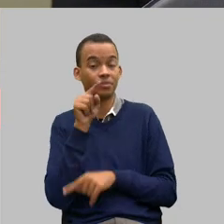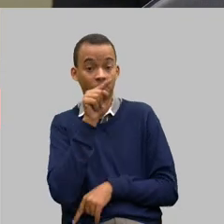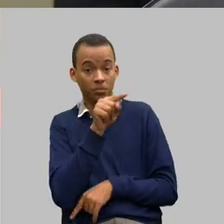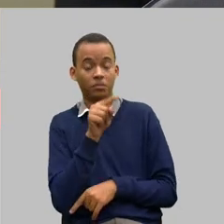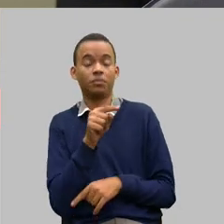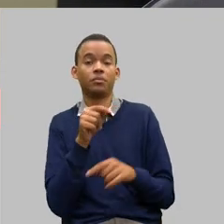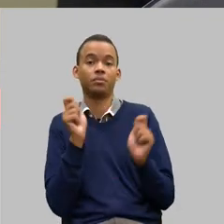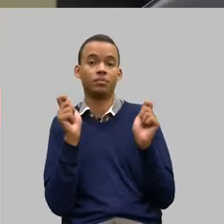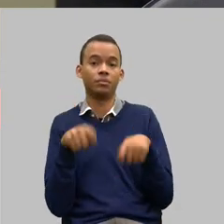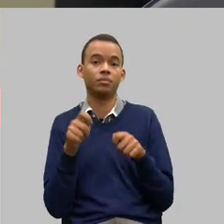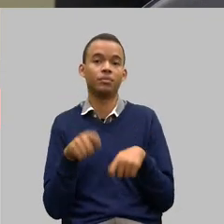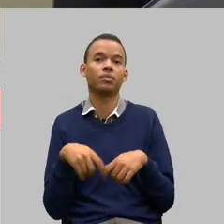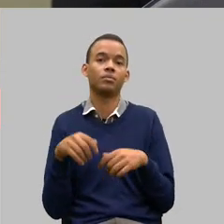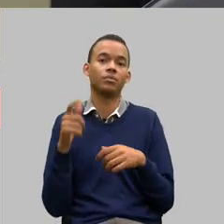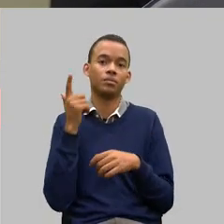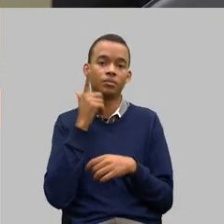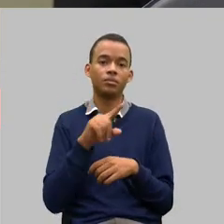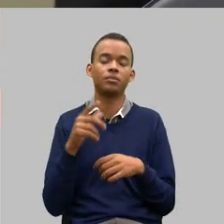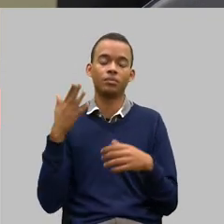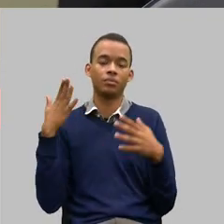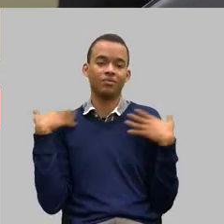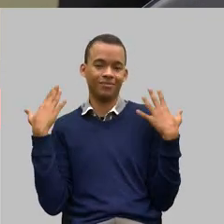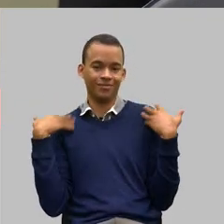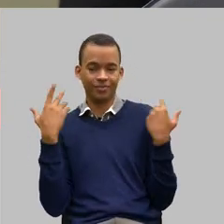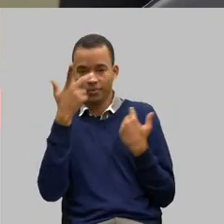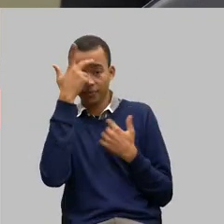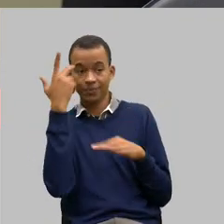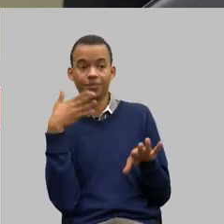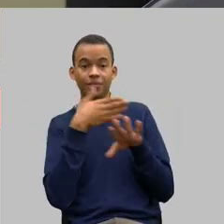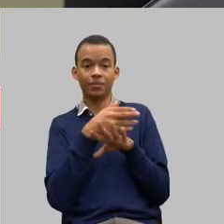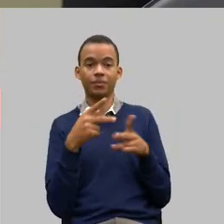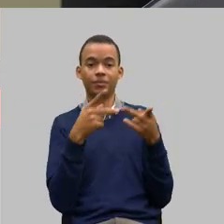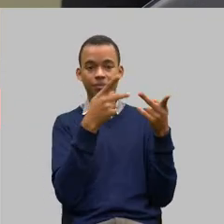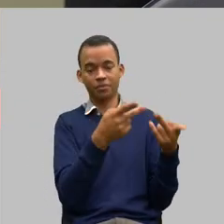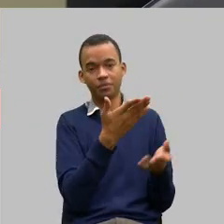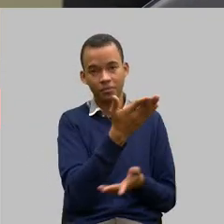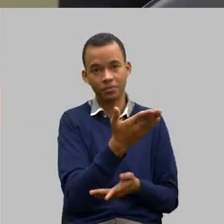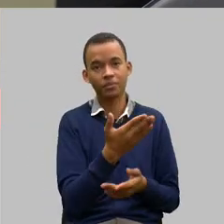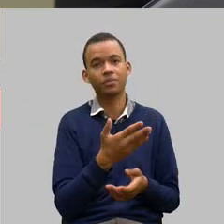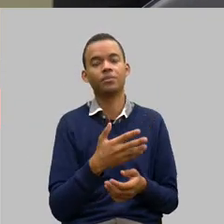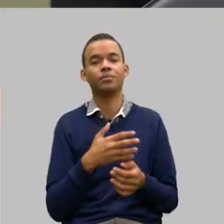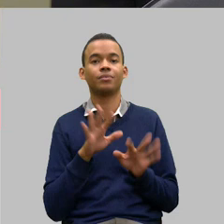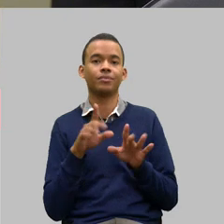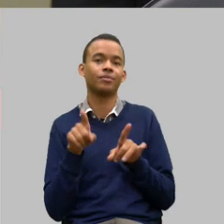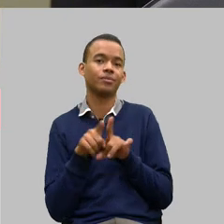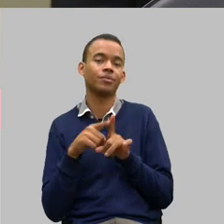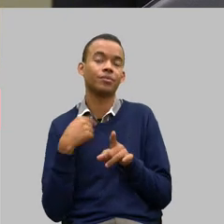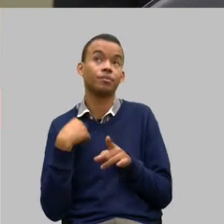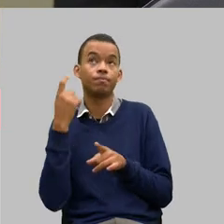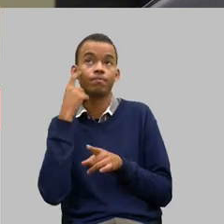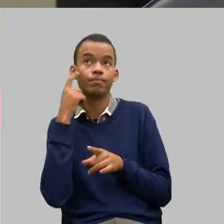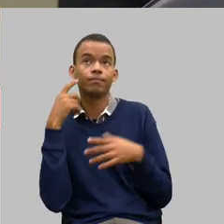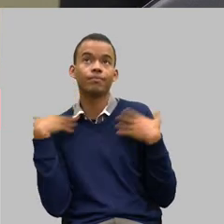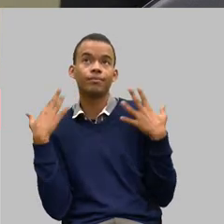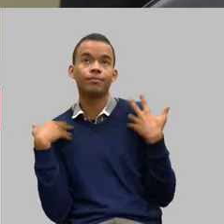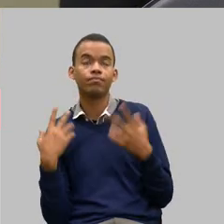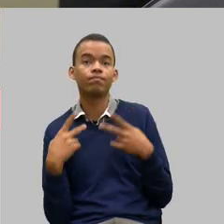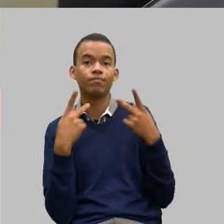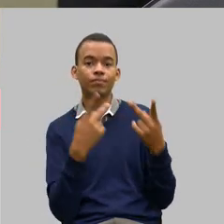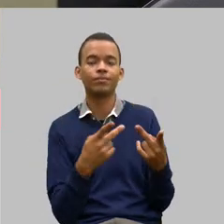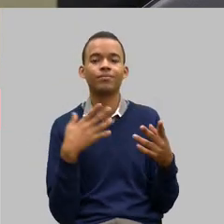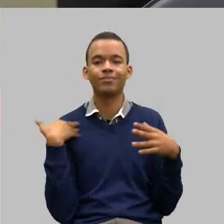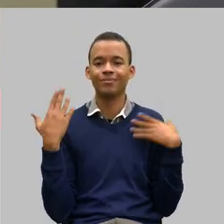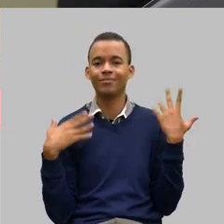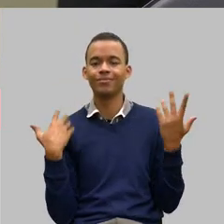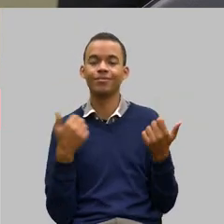uma capacidade maior de turistas para nos região mas veja bem eu não posso pensar em um turismo saudável sem antes